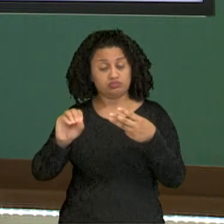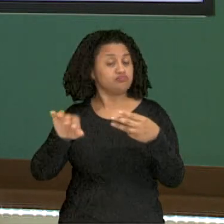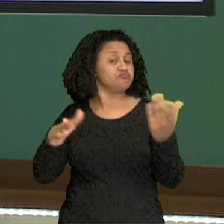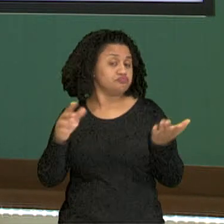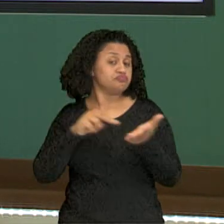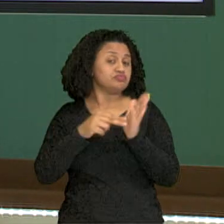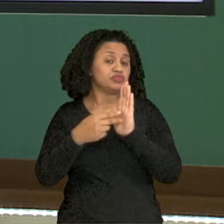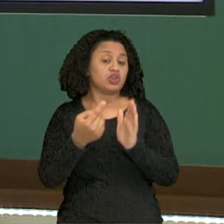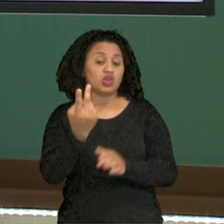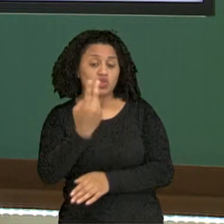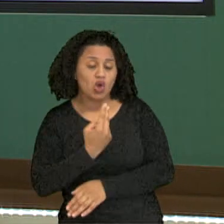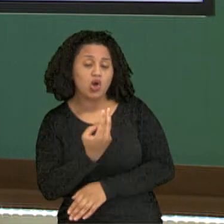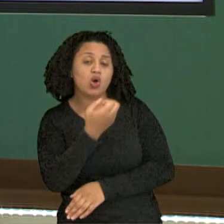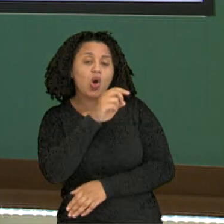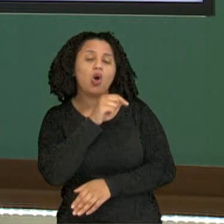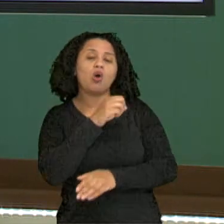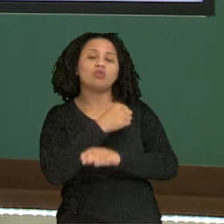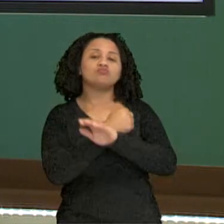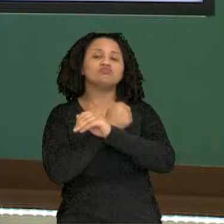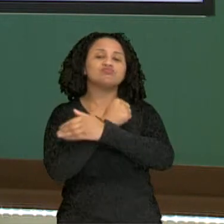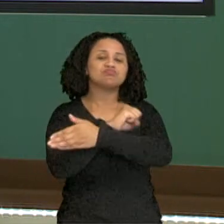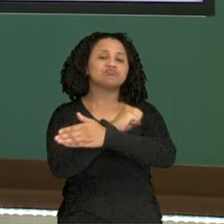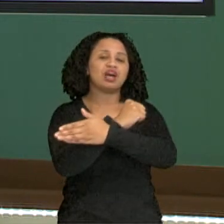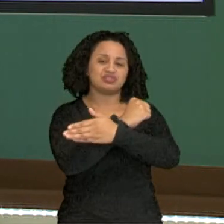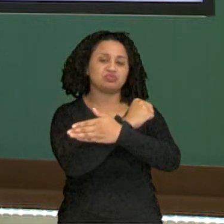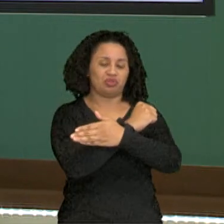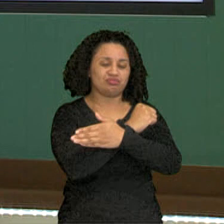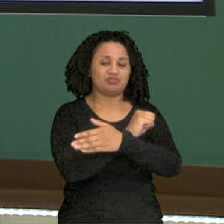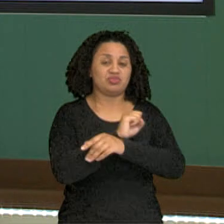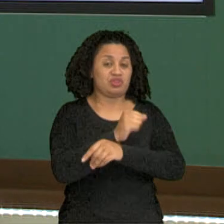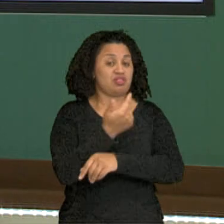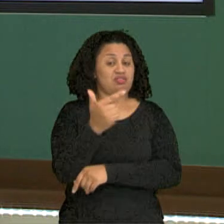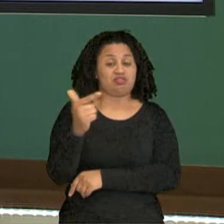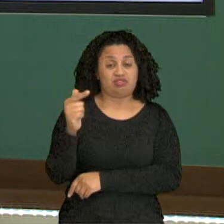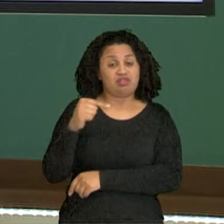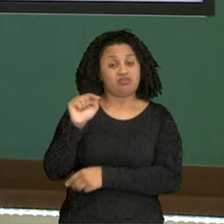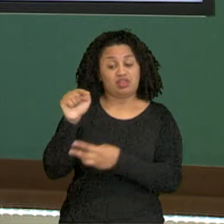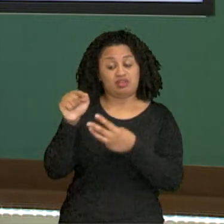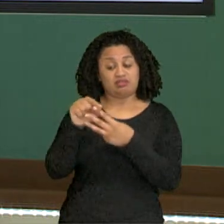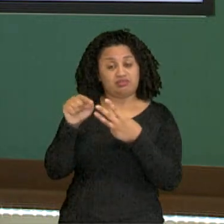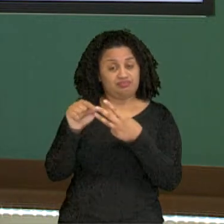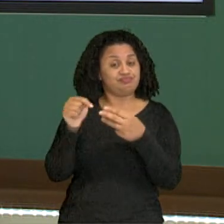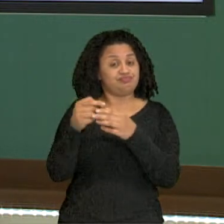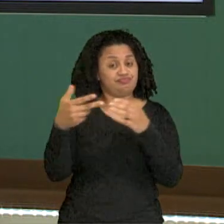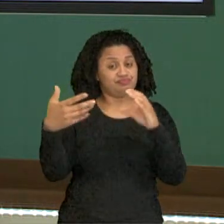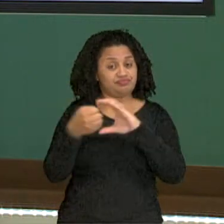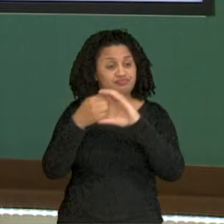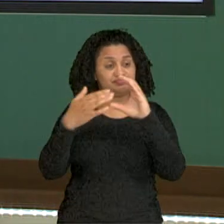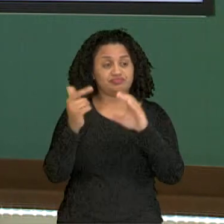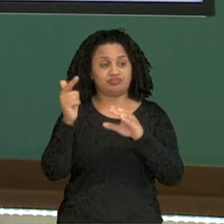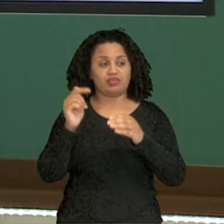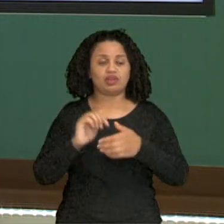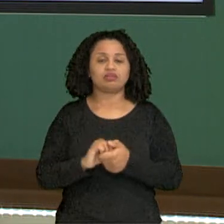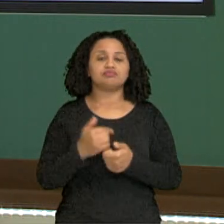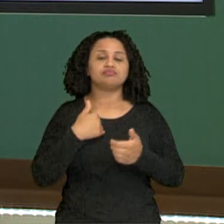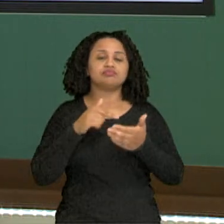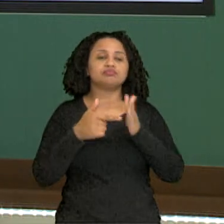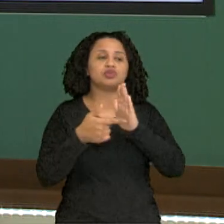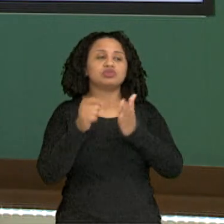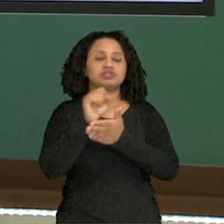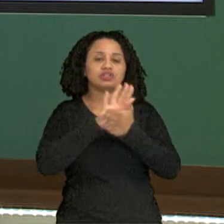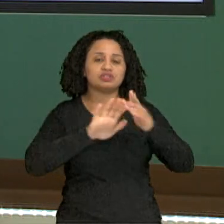e temos células animais, né, uma célula animal, não possuímos essas 3 estruturas. Então aqui eu trago para vocês uma